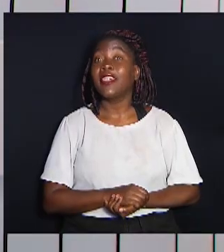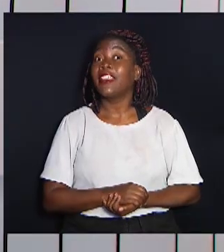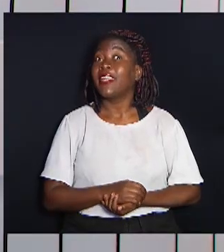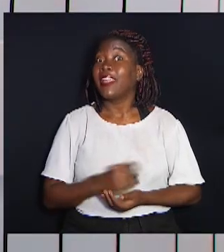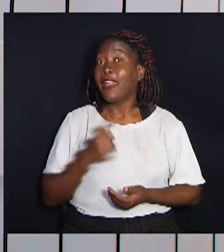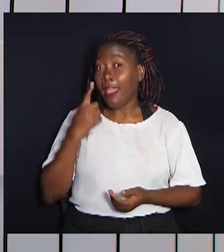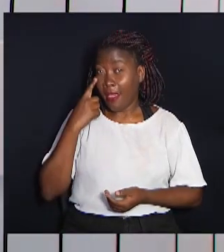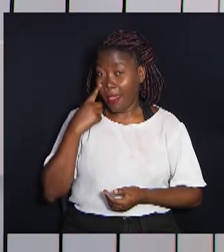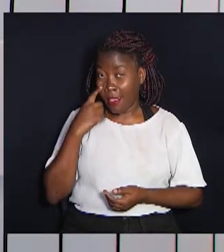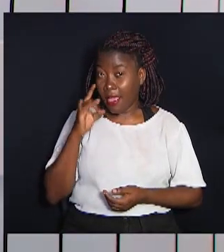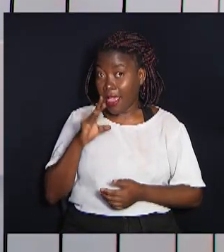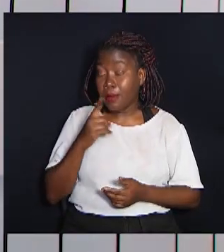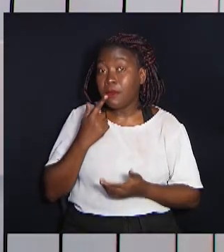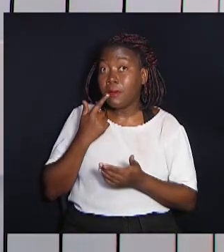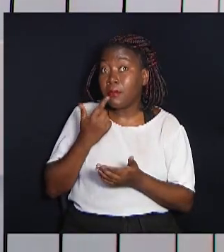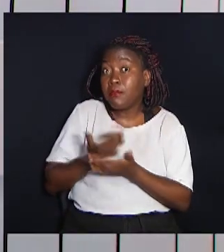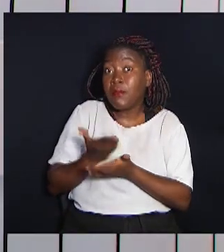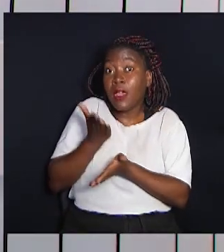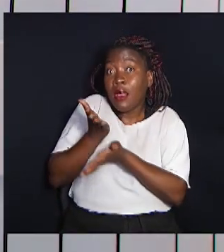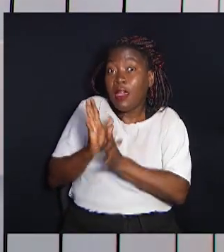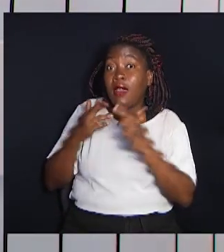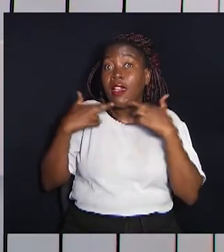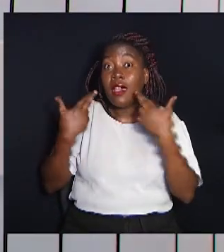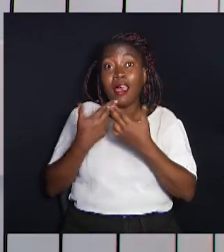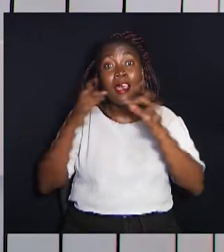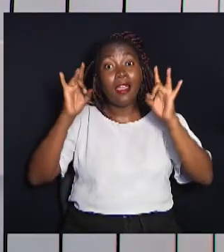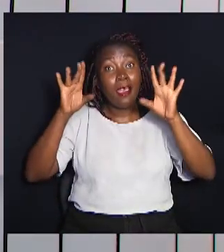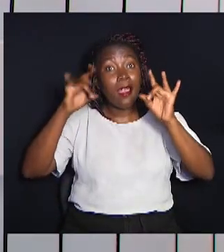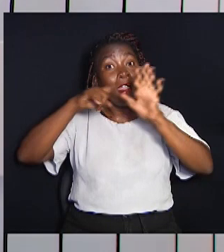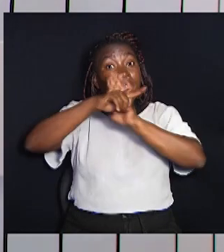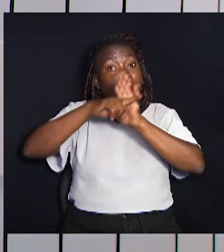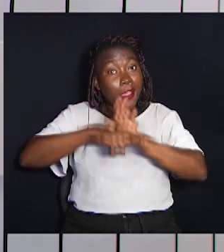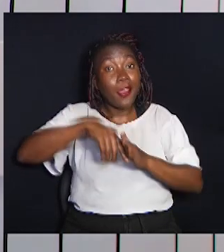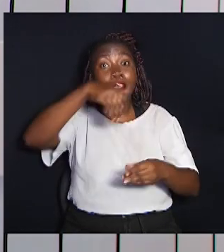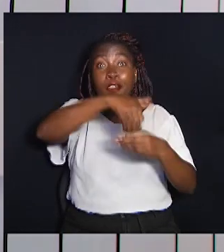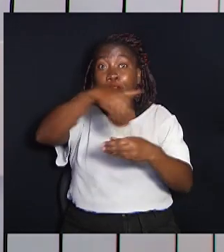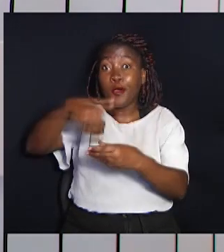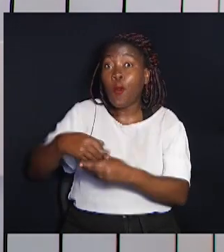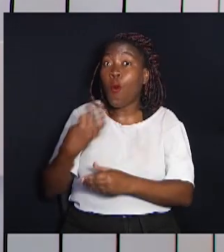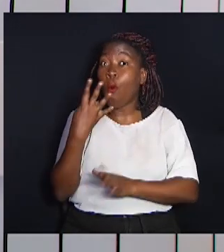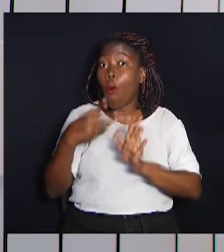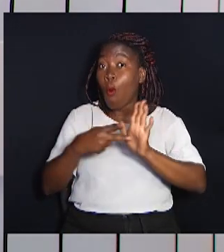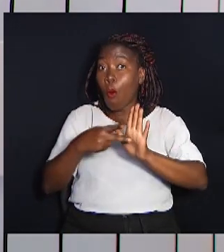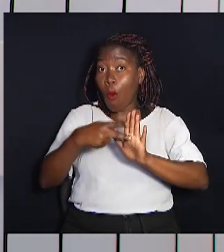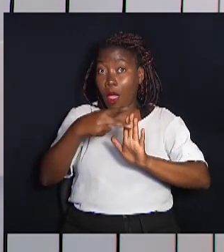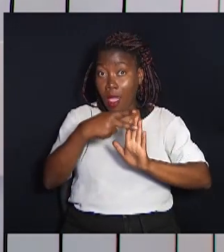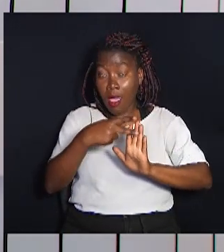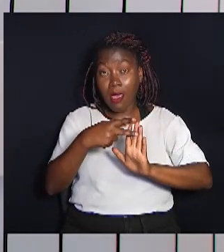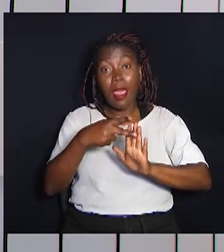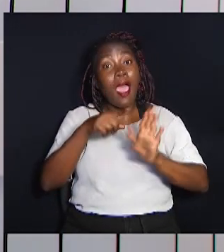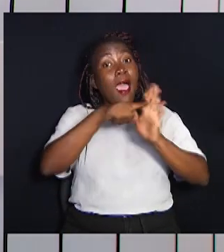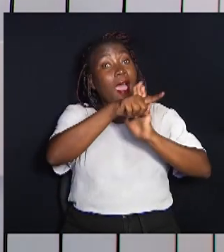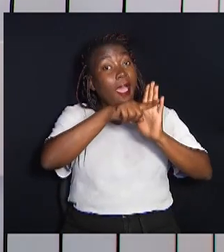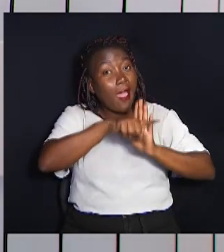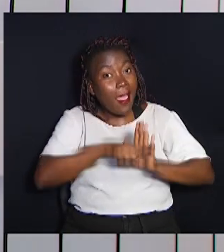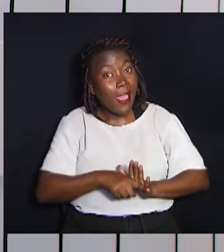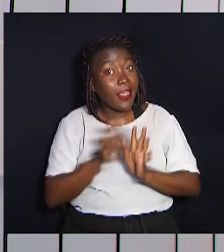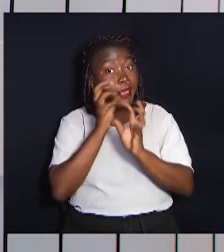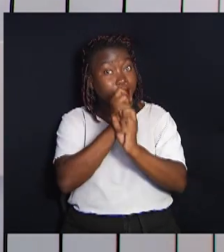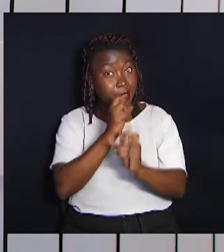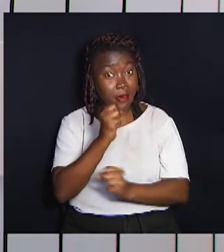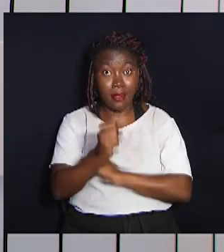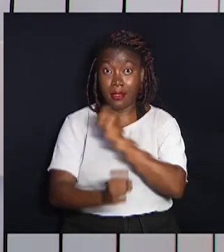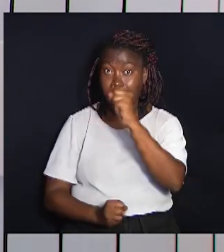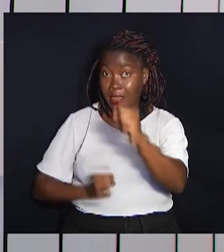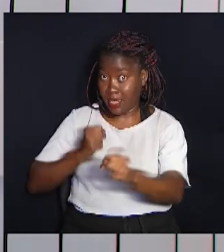E olha só, acabou agora há pouco a reunião extraordinária que analisou e votou 4 projetos. A análise do orçamento anual